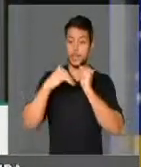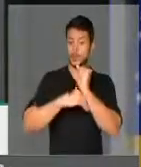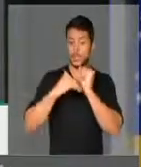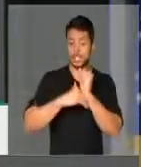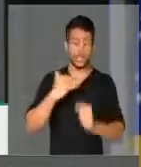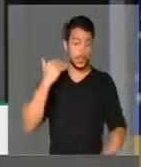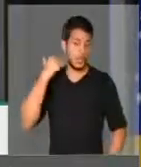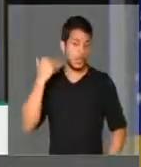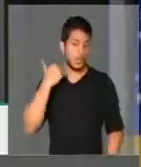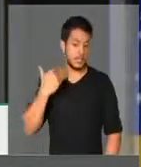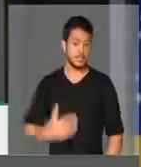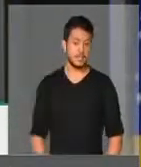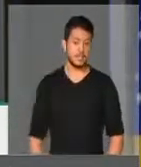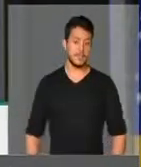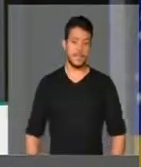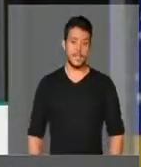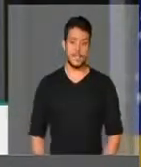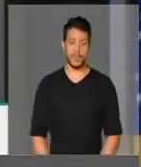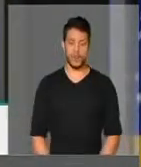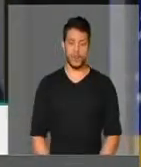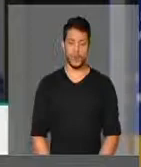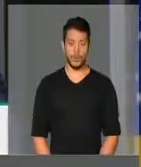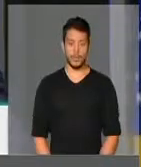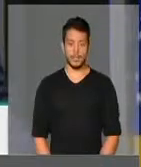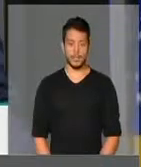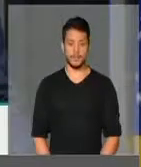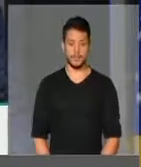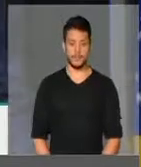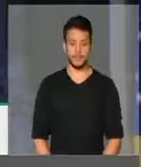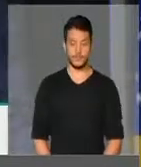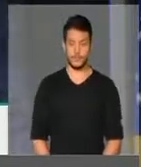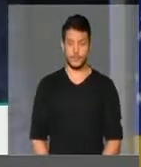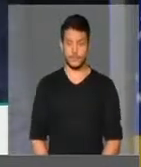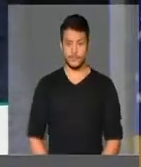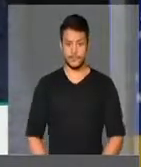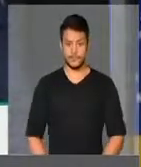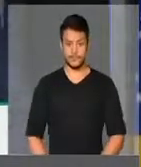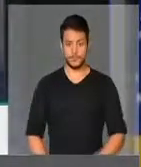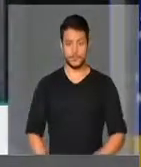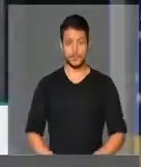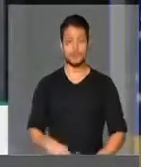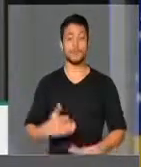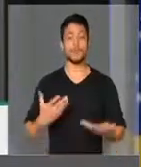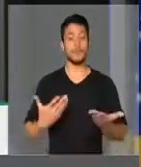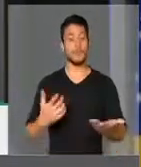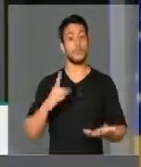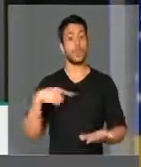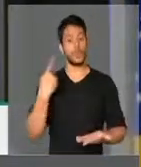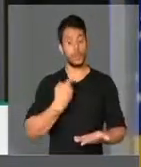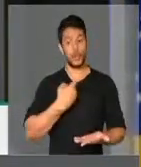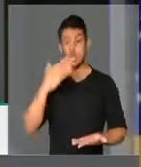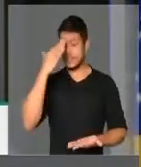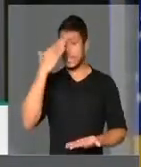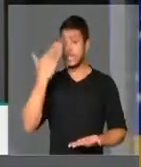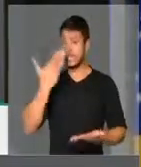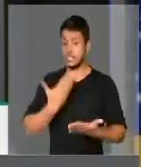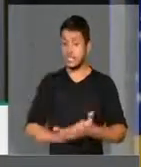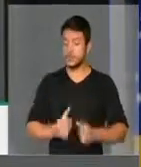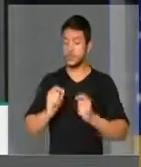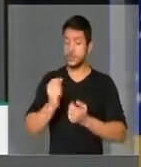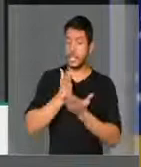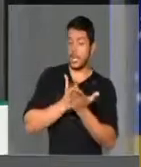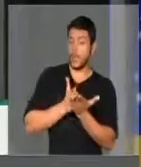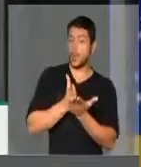de quebra da conta bancária do senador Flávio Bolsonaro. Continuamos acreditando na